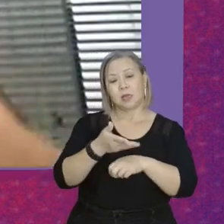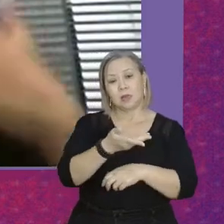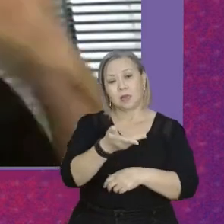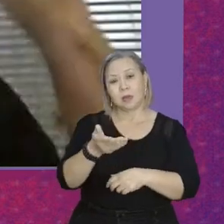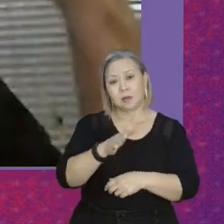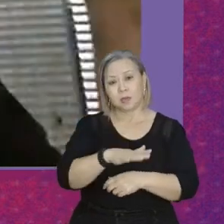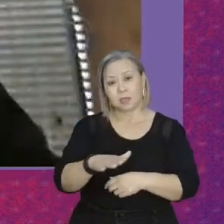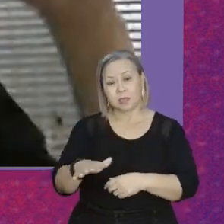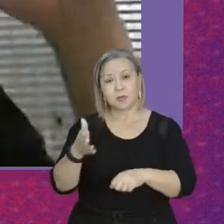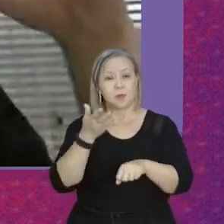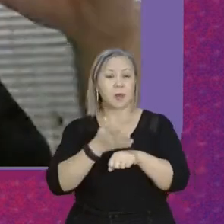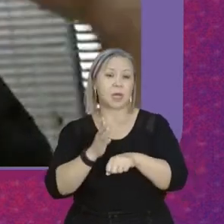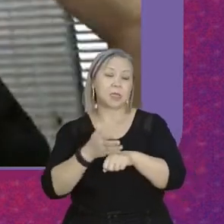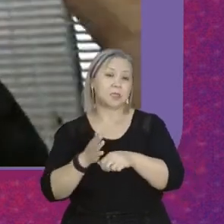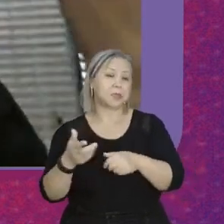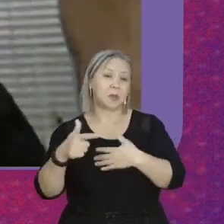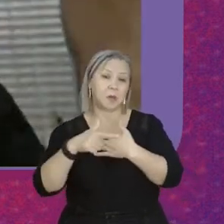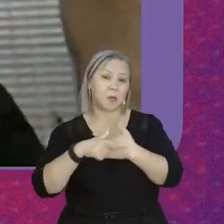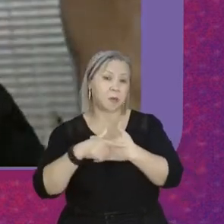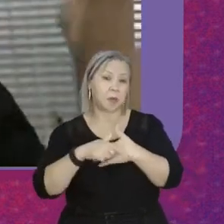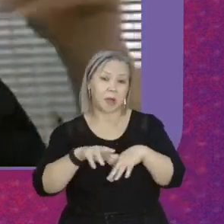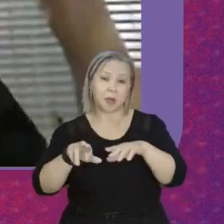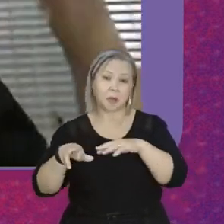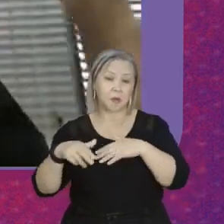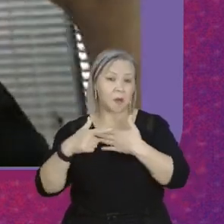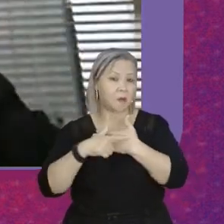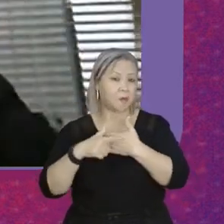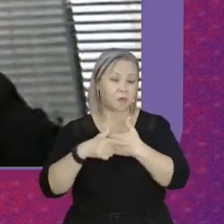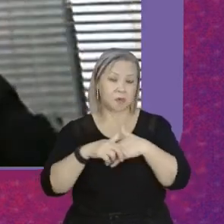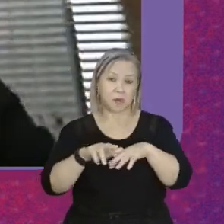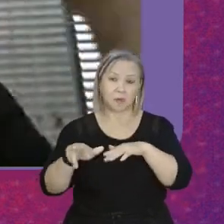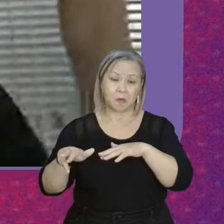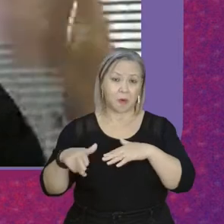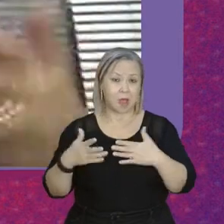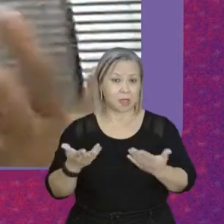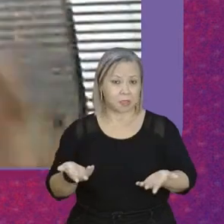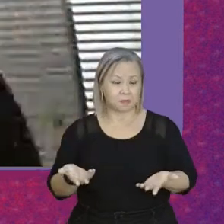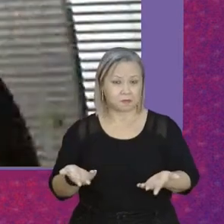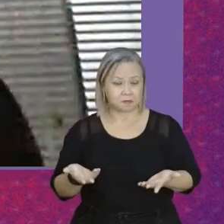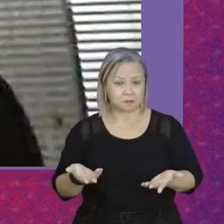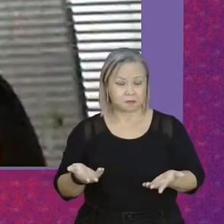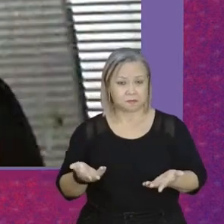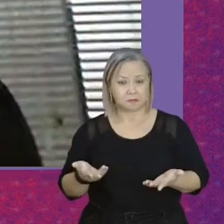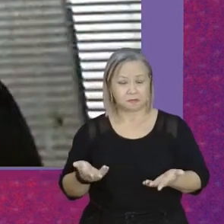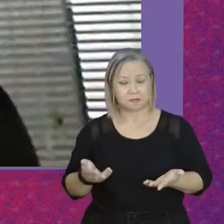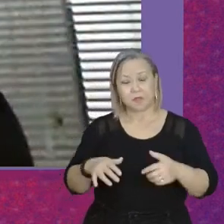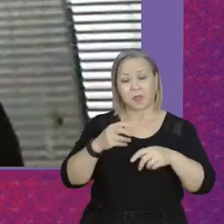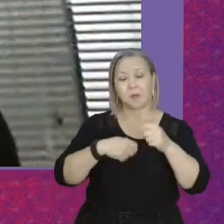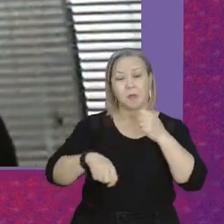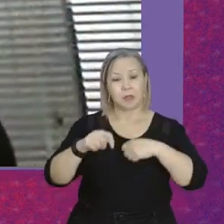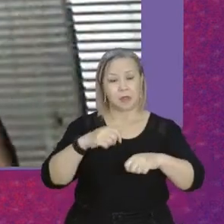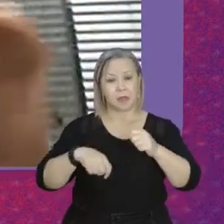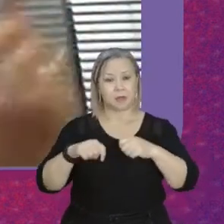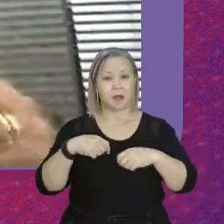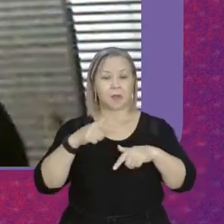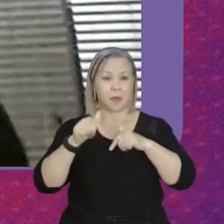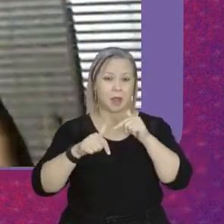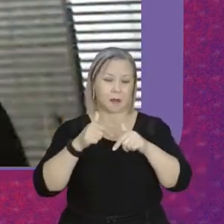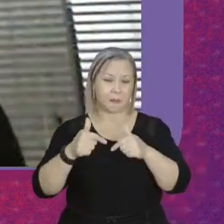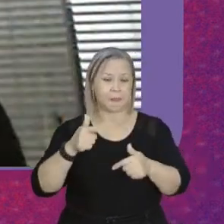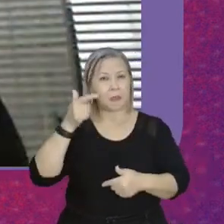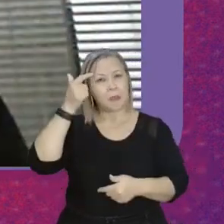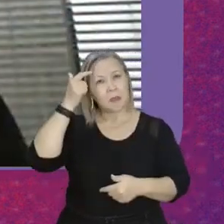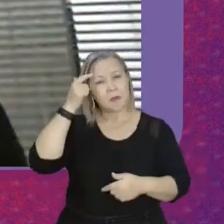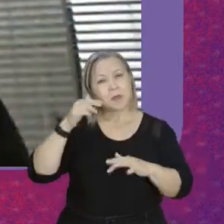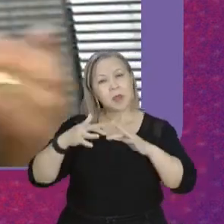cedo para exercerem as funções nas indústrias, fábricas, ou seja, no mercado do trabalho, né, e nem se pensava no